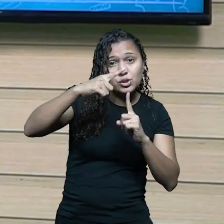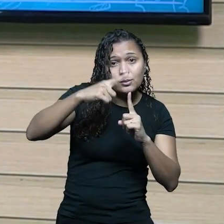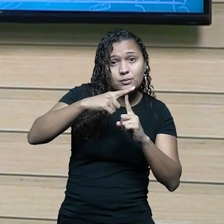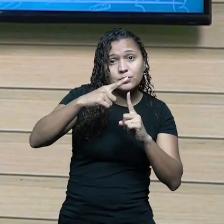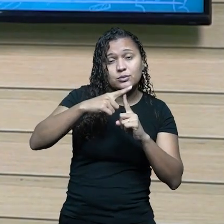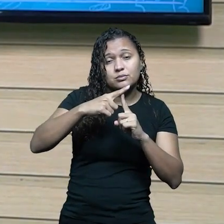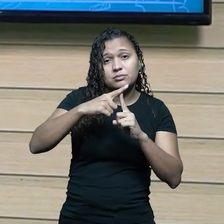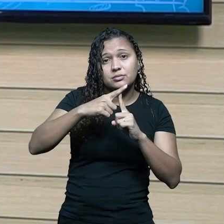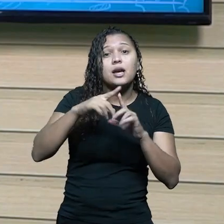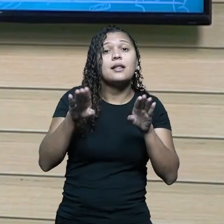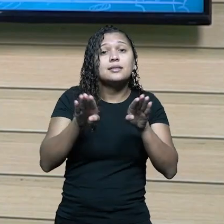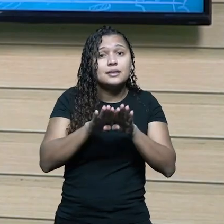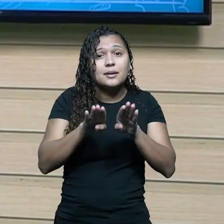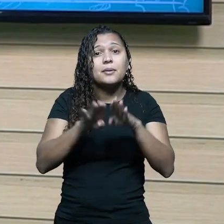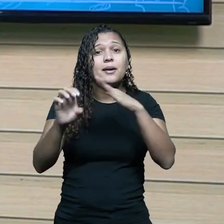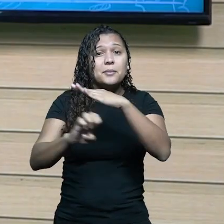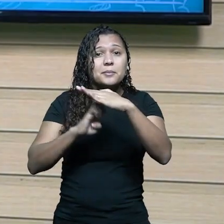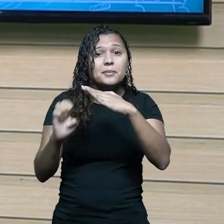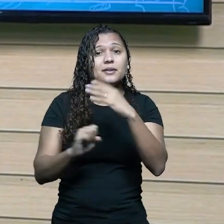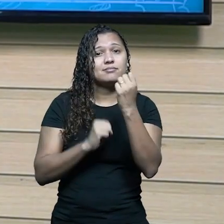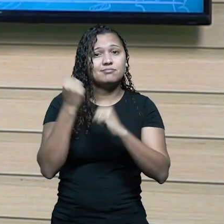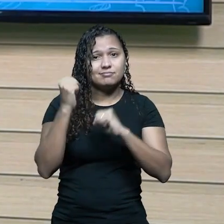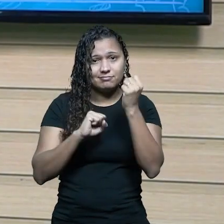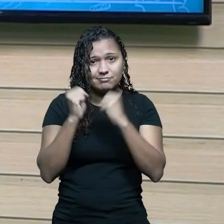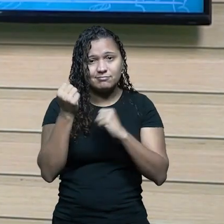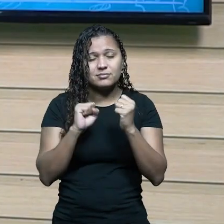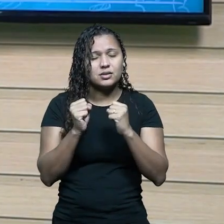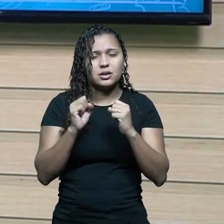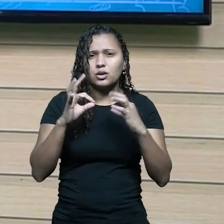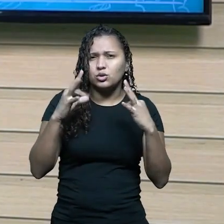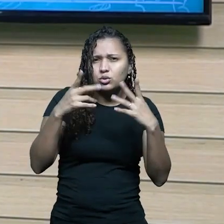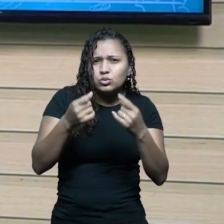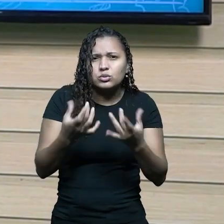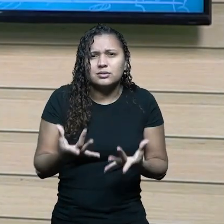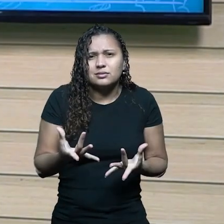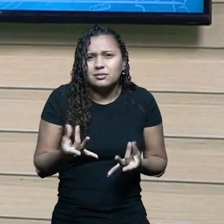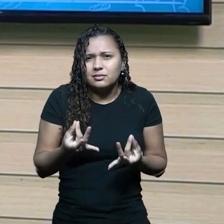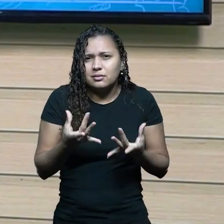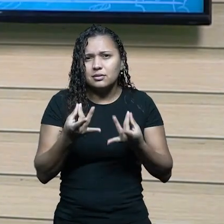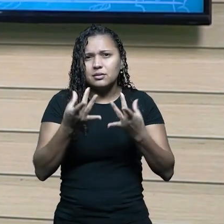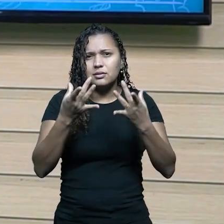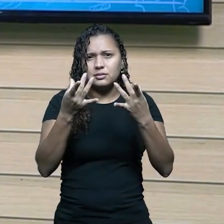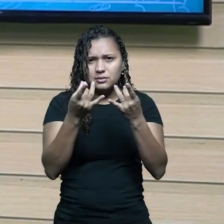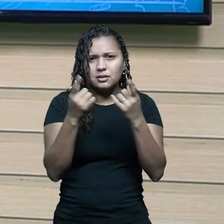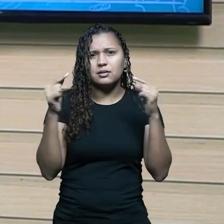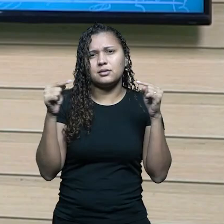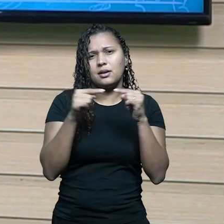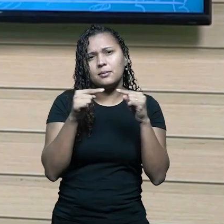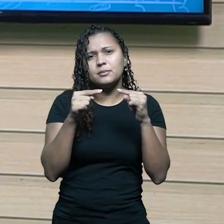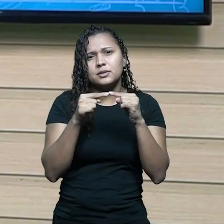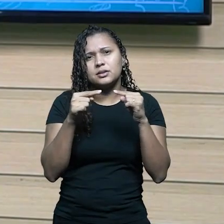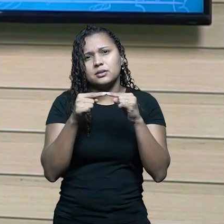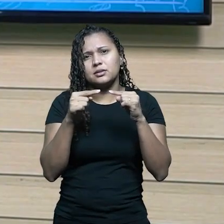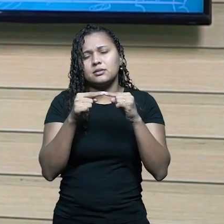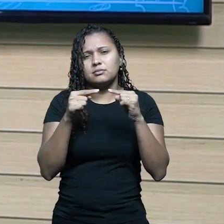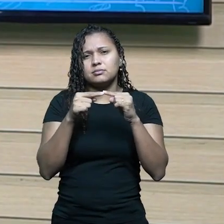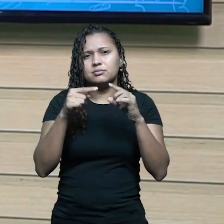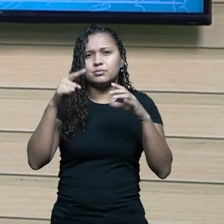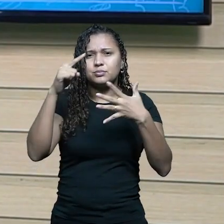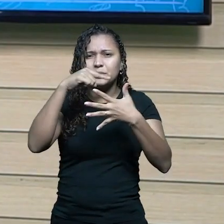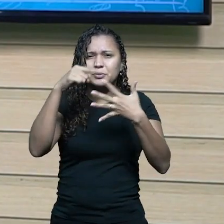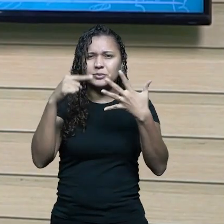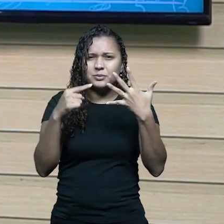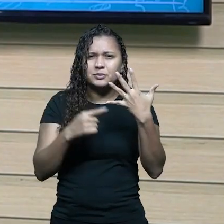classificando quanto ao tipo e também o fabricante. Toda essa parte de detalhes com relação